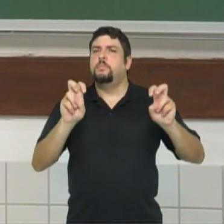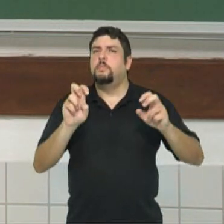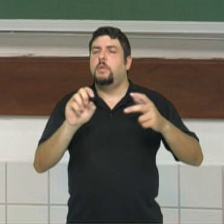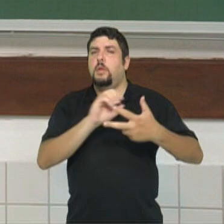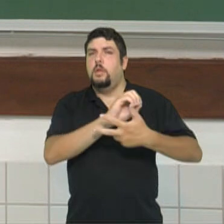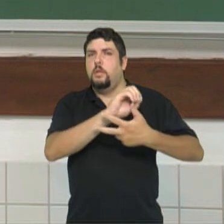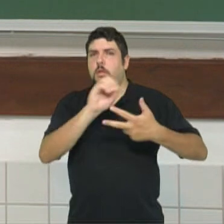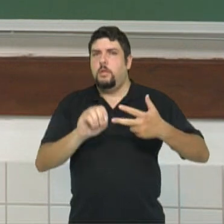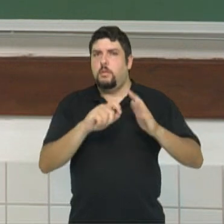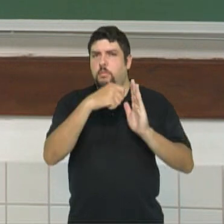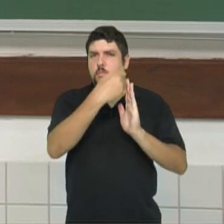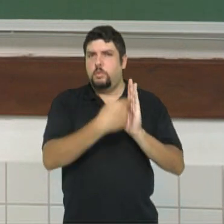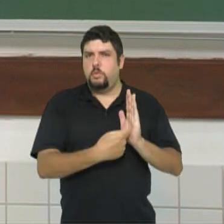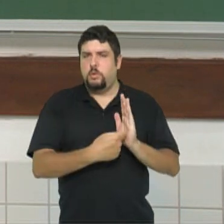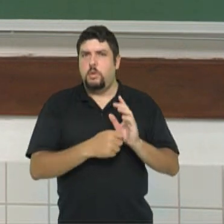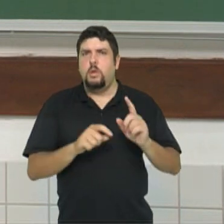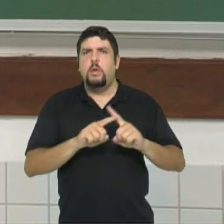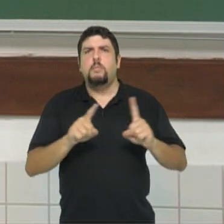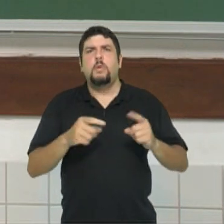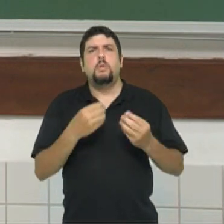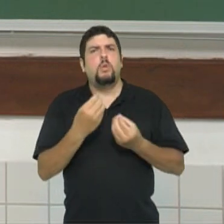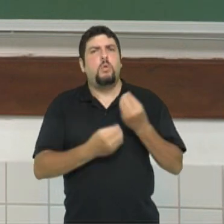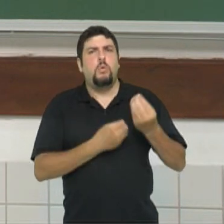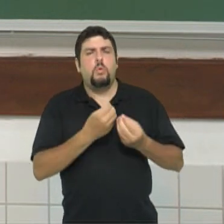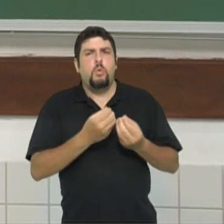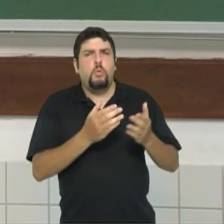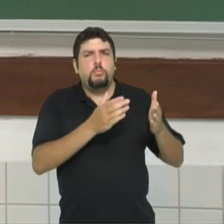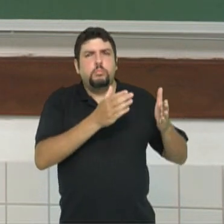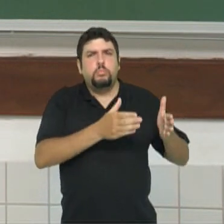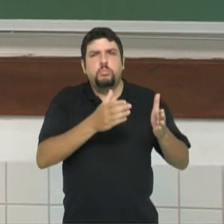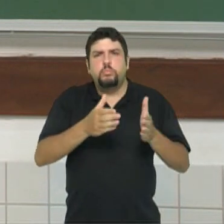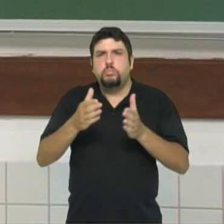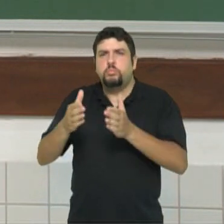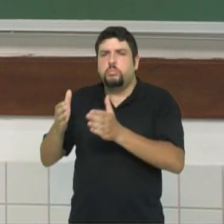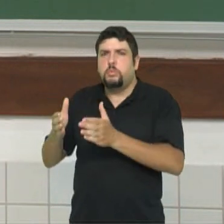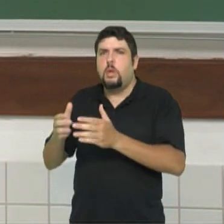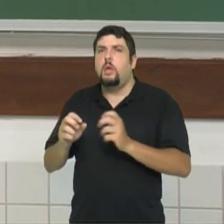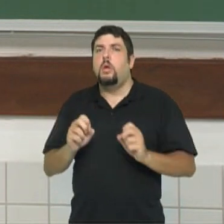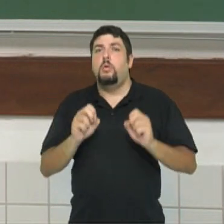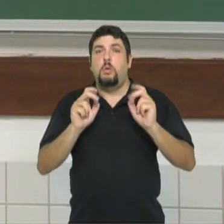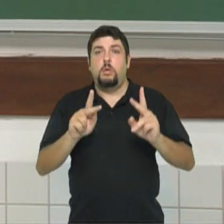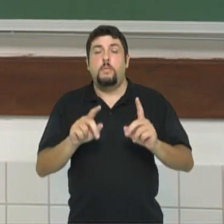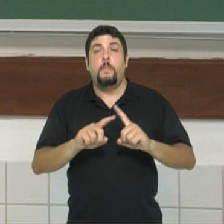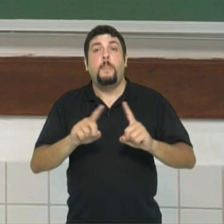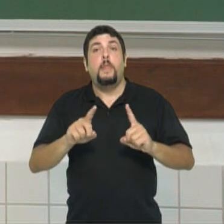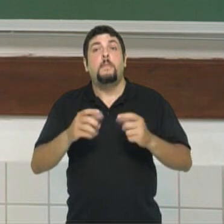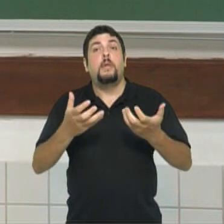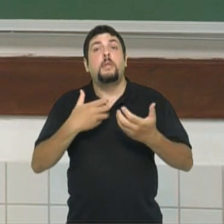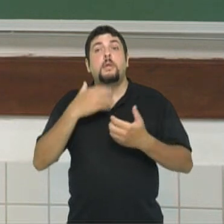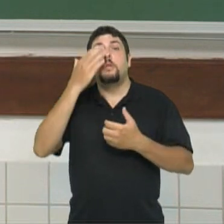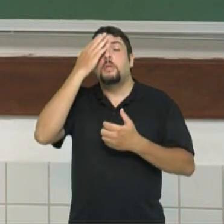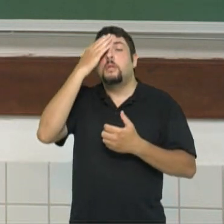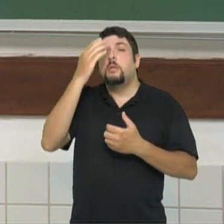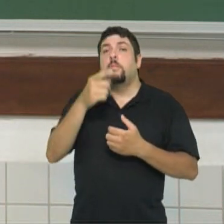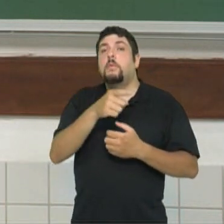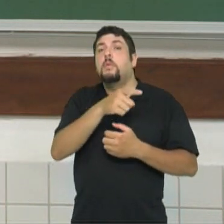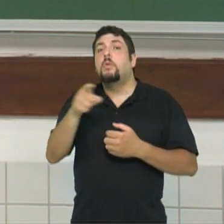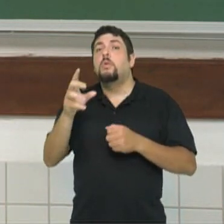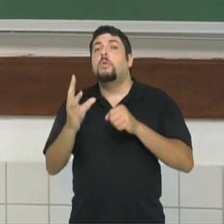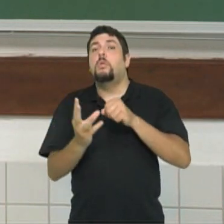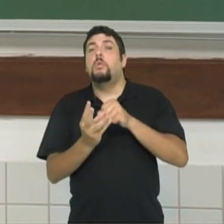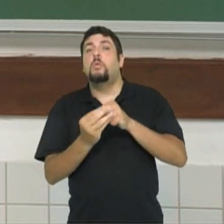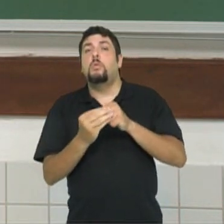não trabalhamos como que essa redação deve ser construída, as partes, a gente citou, né? Mas aqui nós queremos saber mesmo o